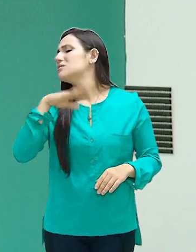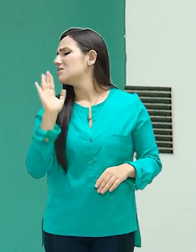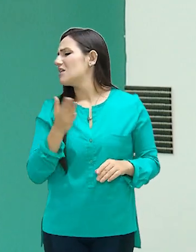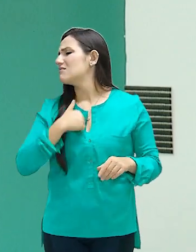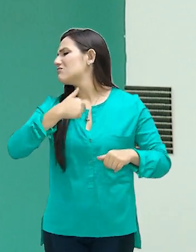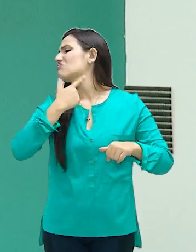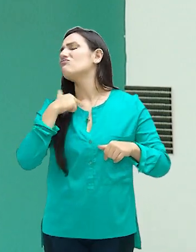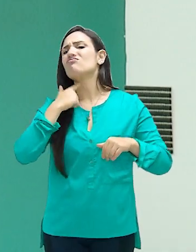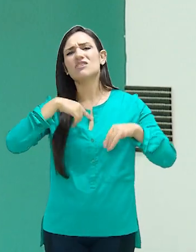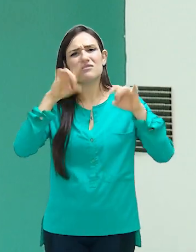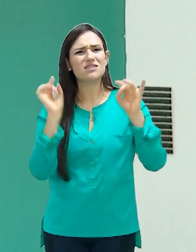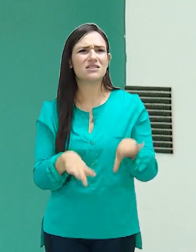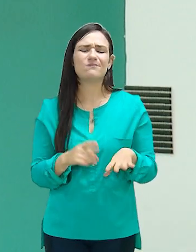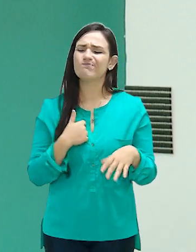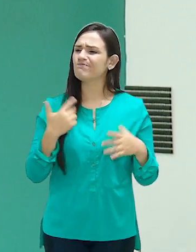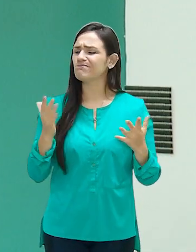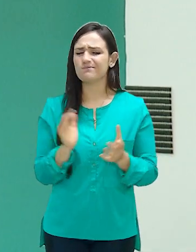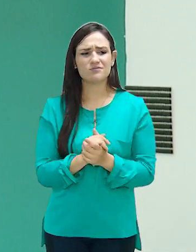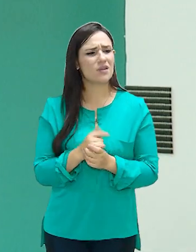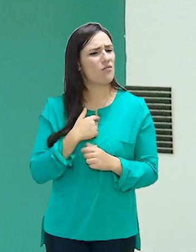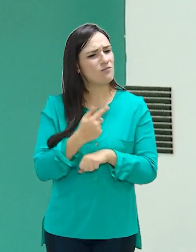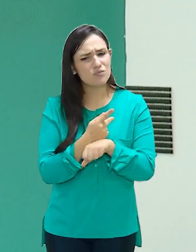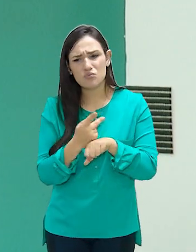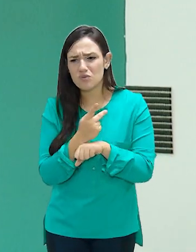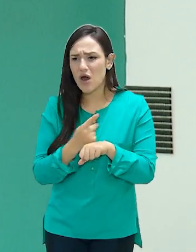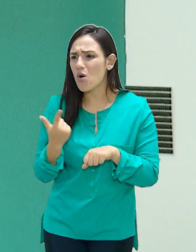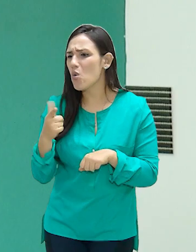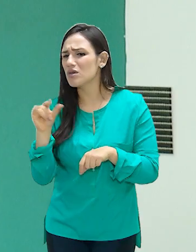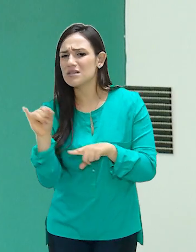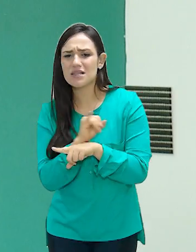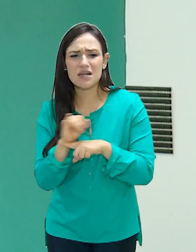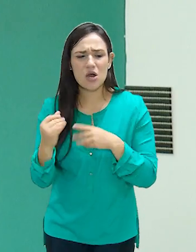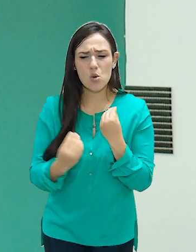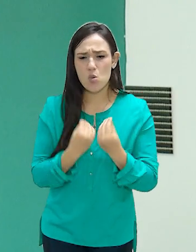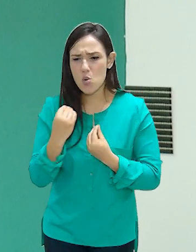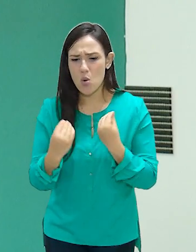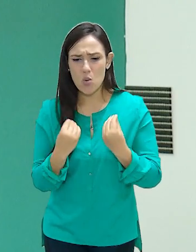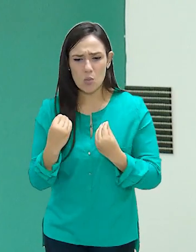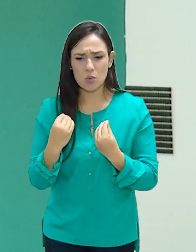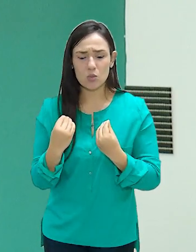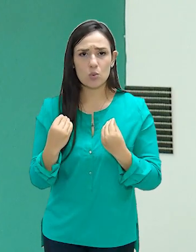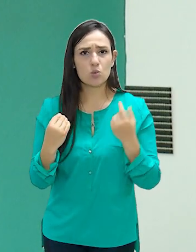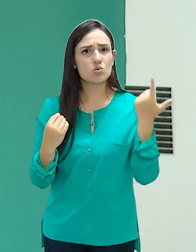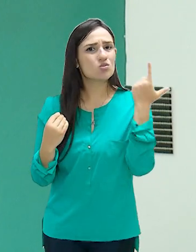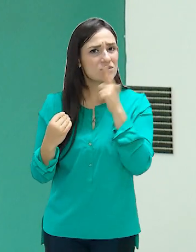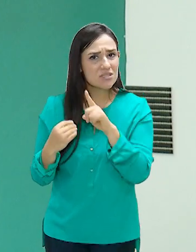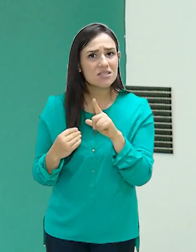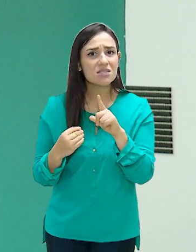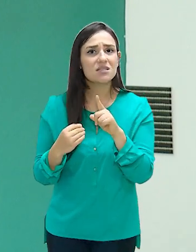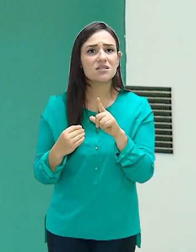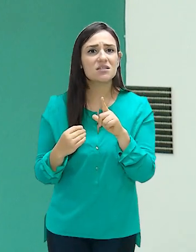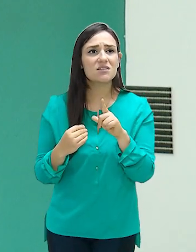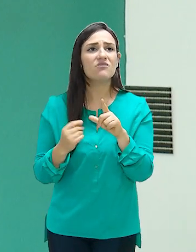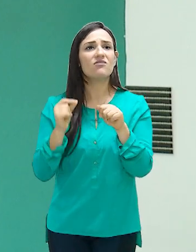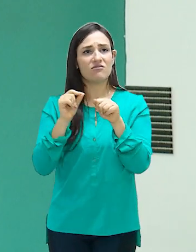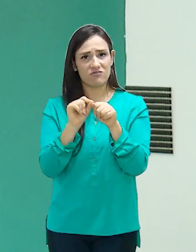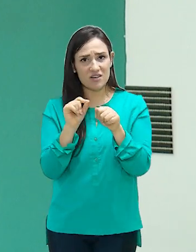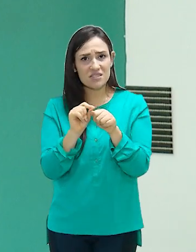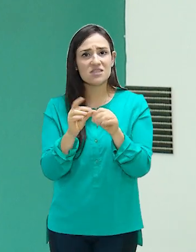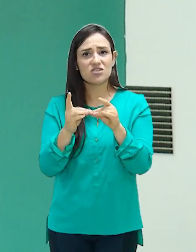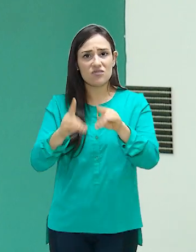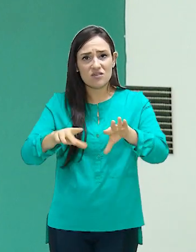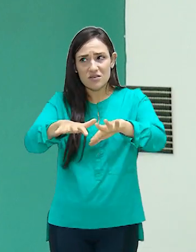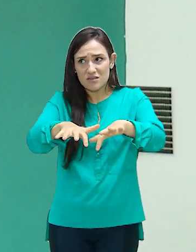desistindo e disse, deve existir uma outra maneira da gente passar por esse processo